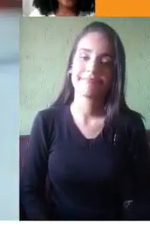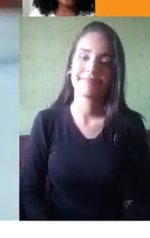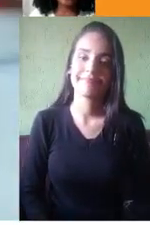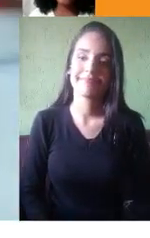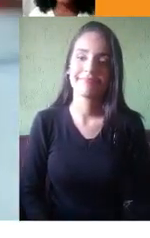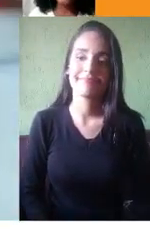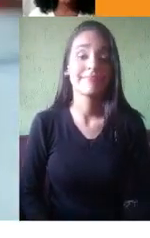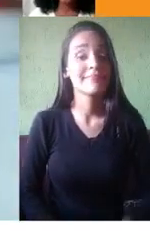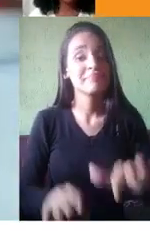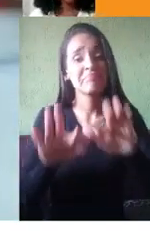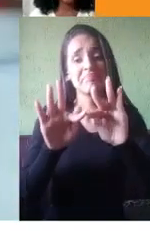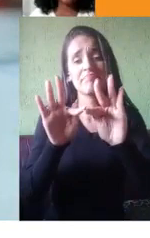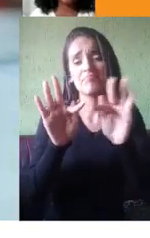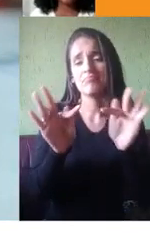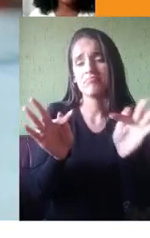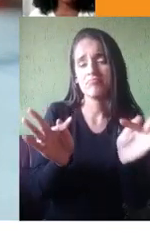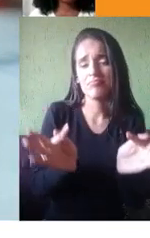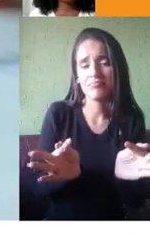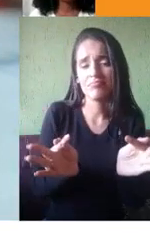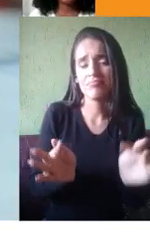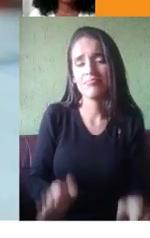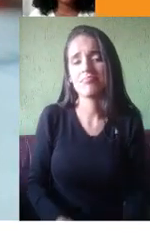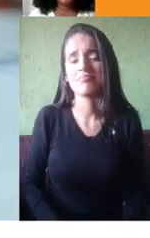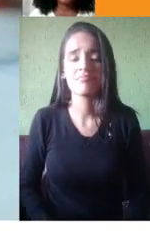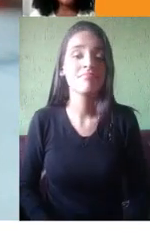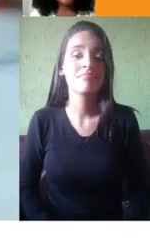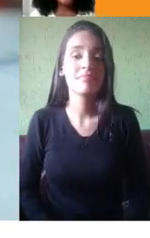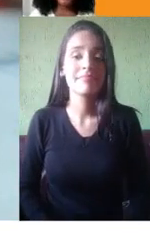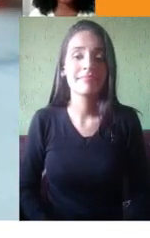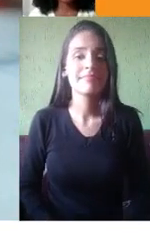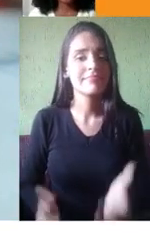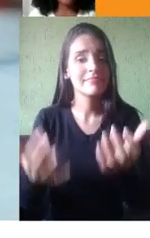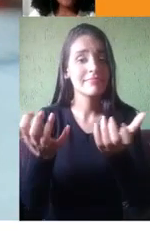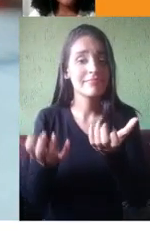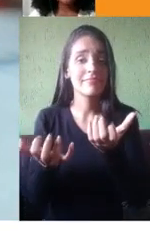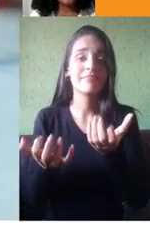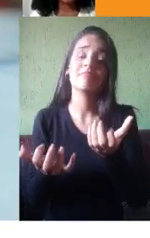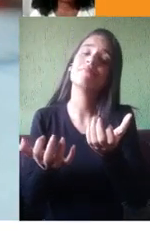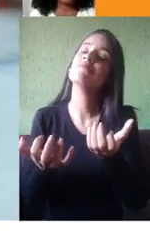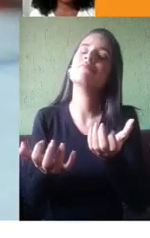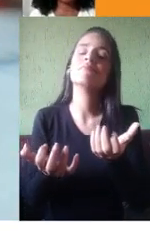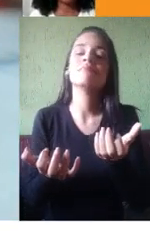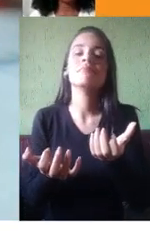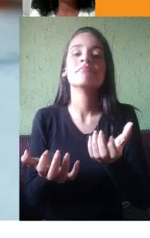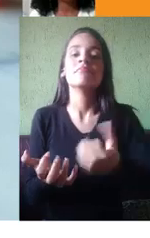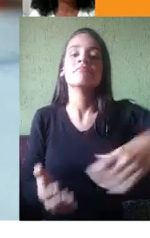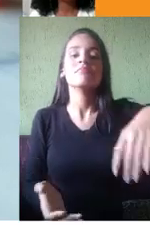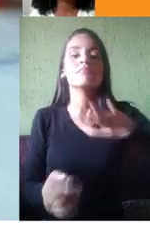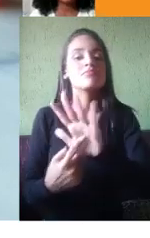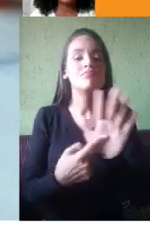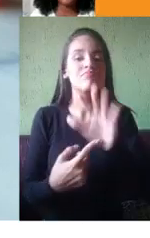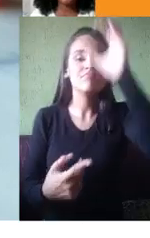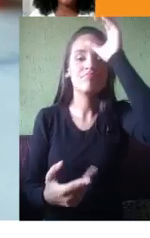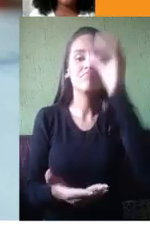função básica. Como eu disse, ela é muito simples. O objetivo dela é simplesmente confirmar, reafirmar o que foi